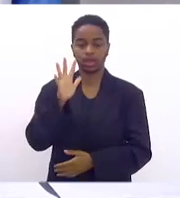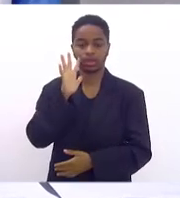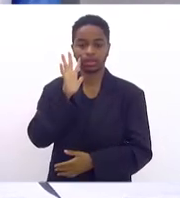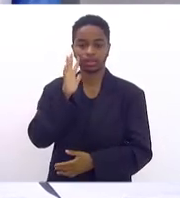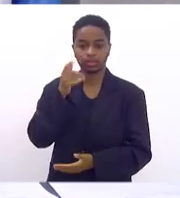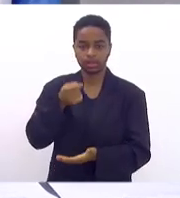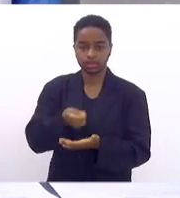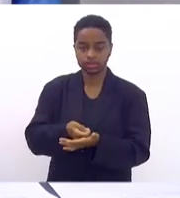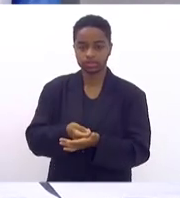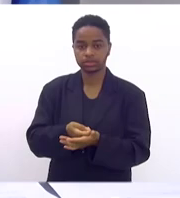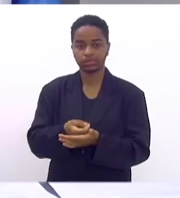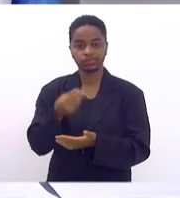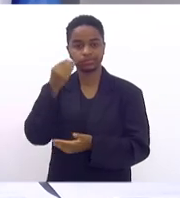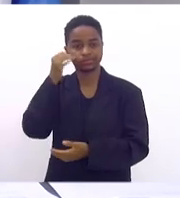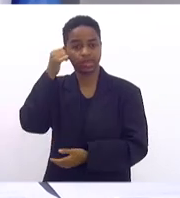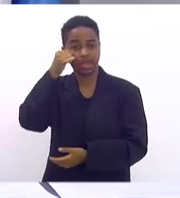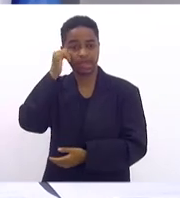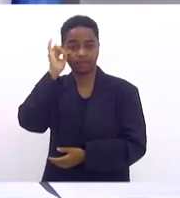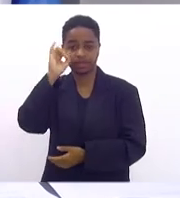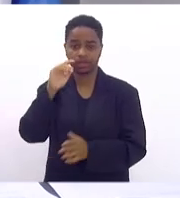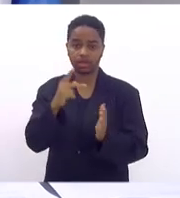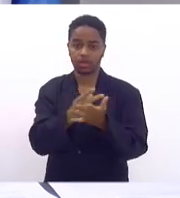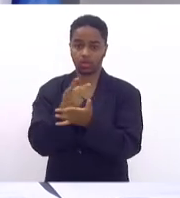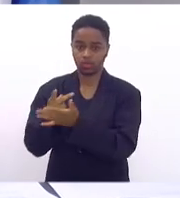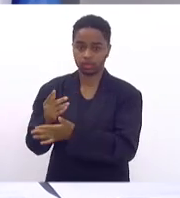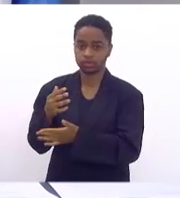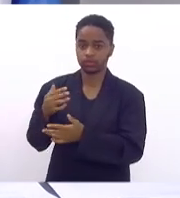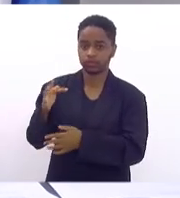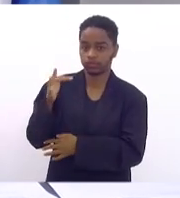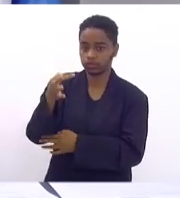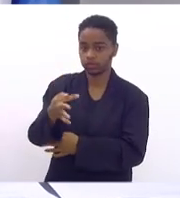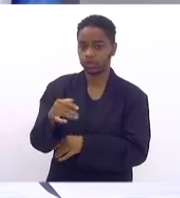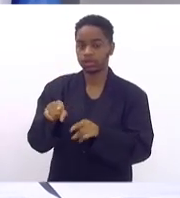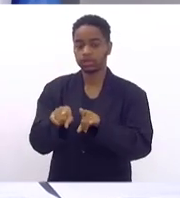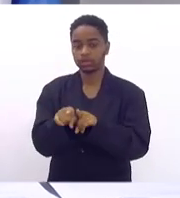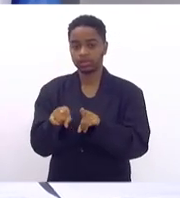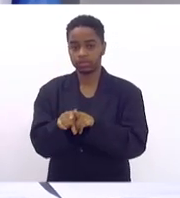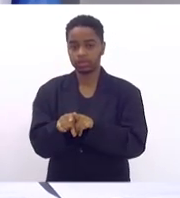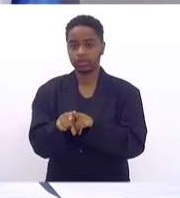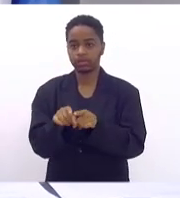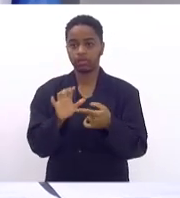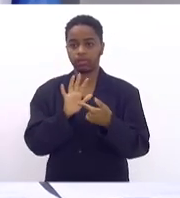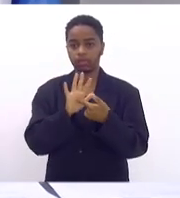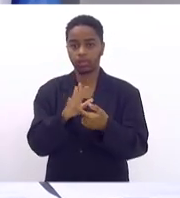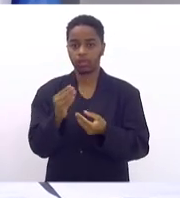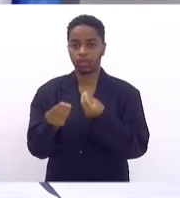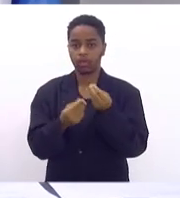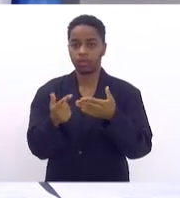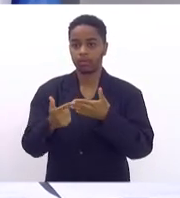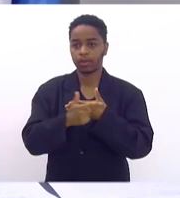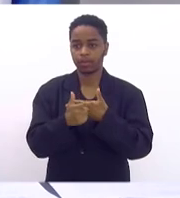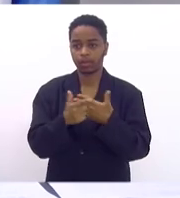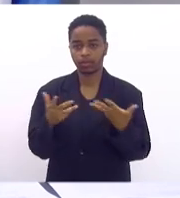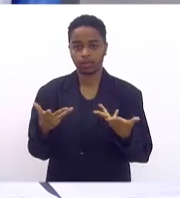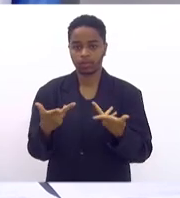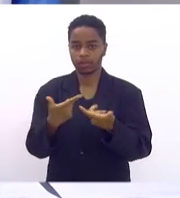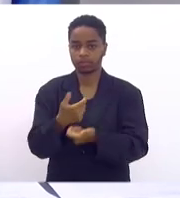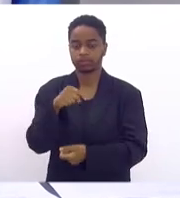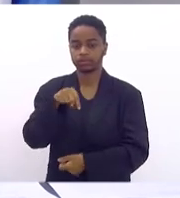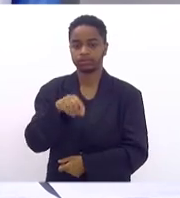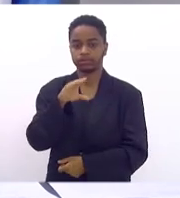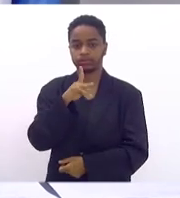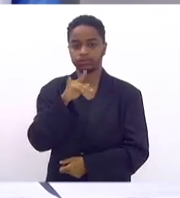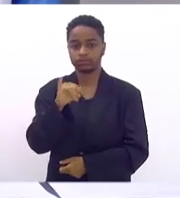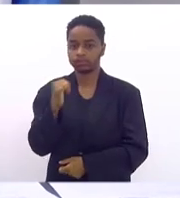que é preventiva e que resguarda o papel concreto e qualificado de uma CPI